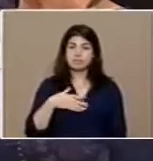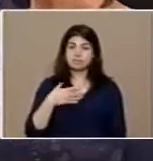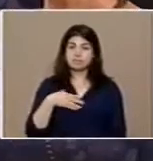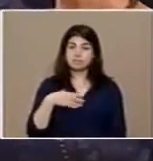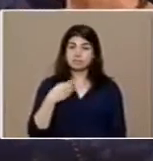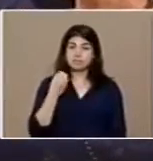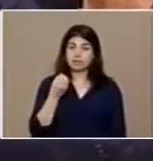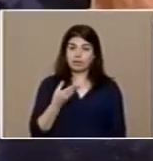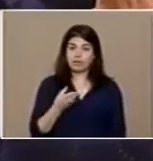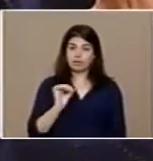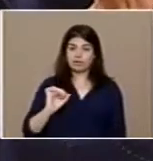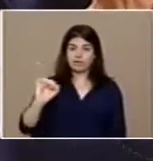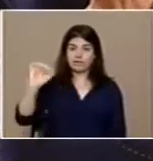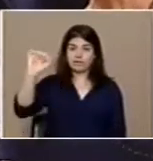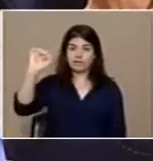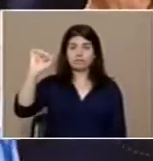E